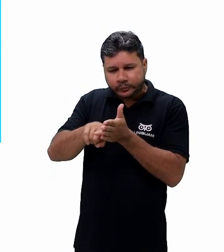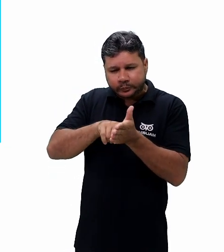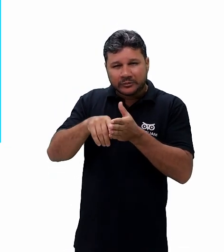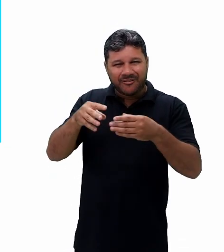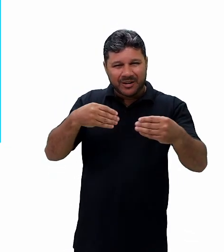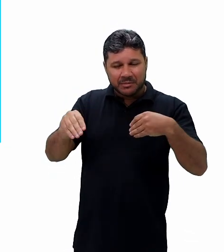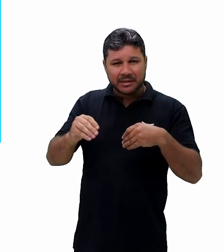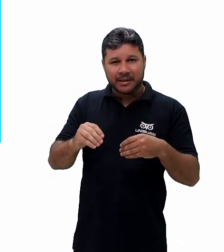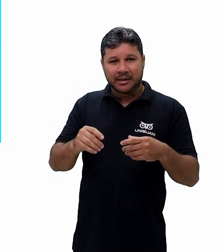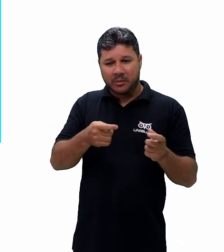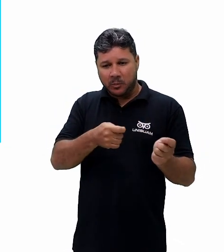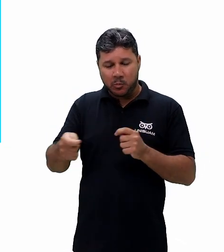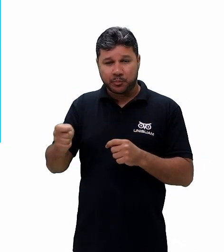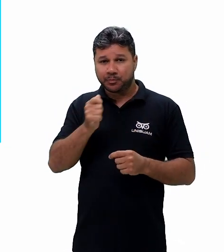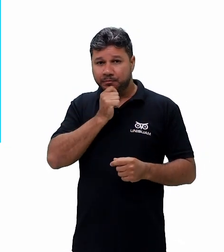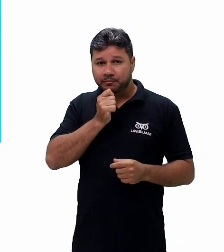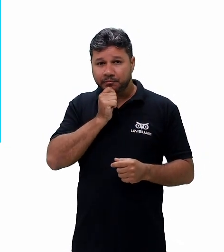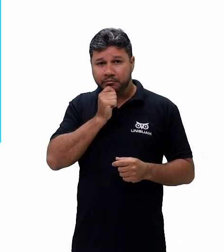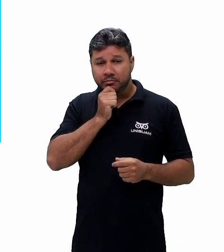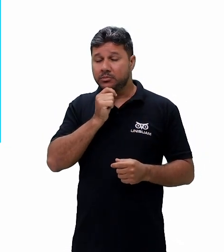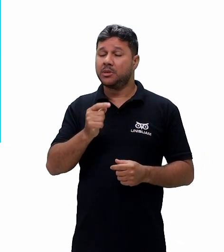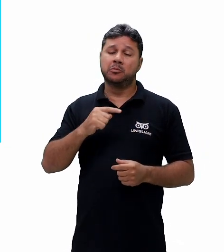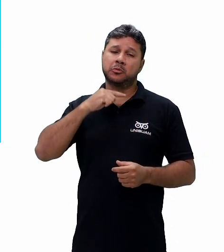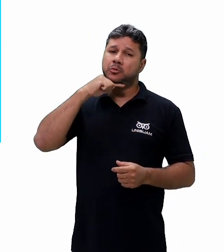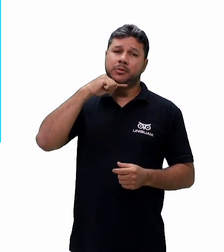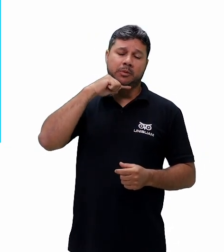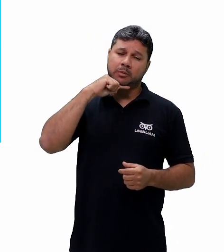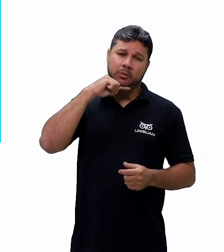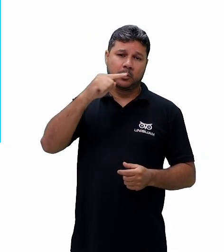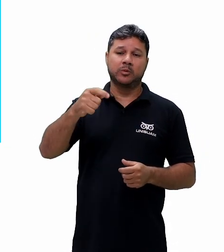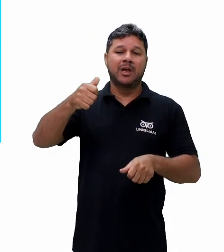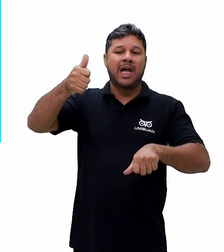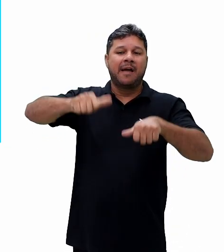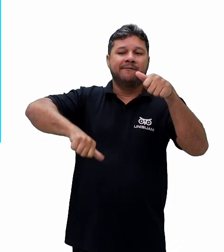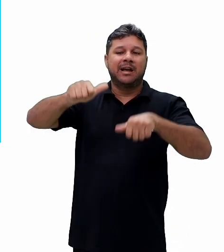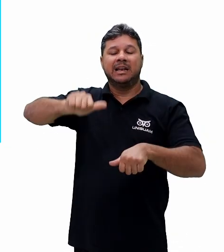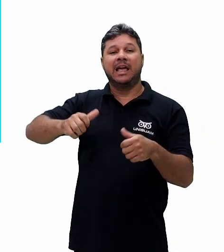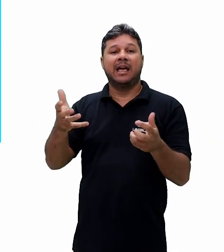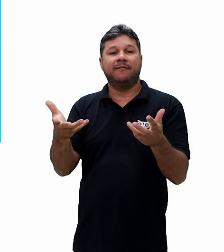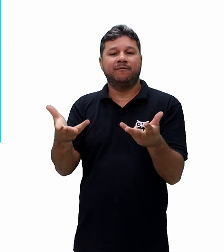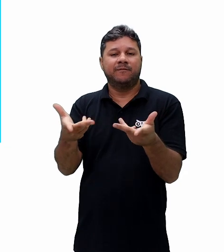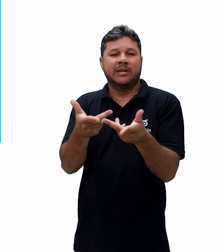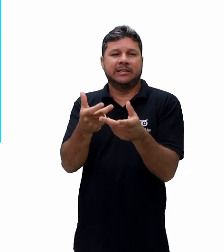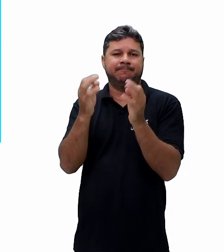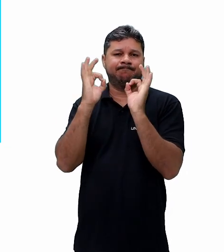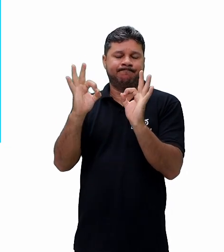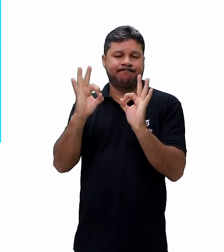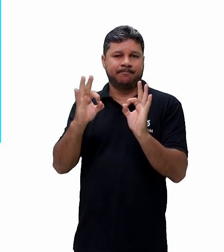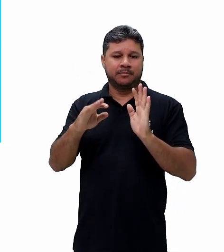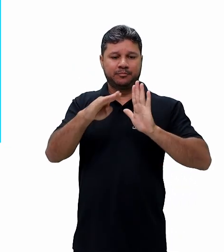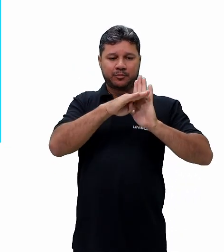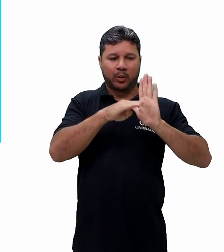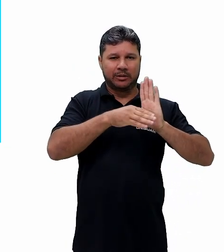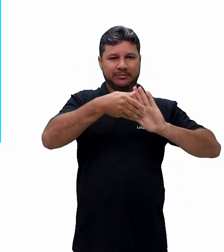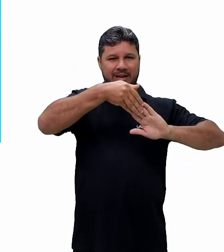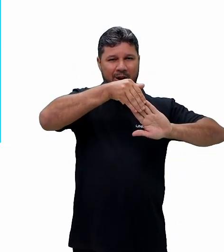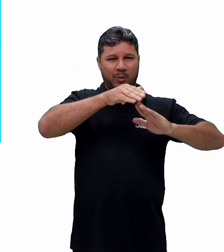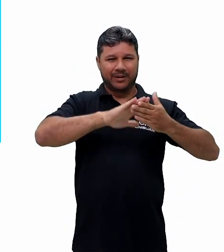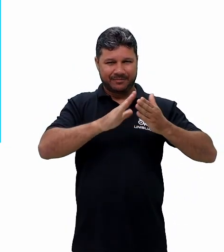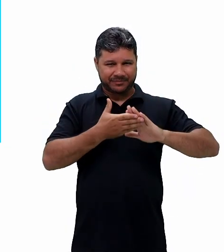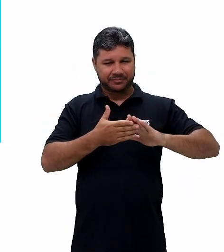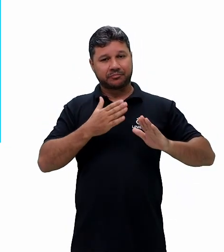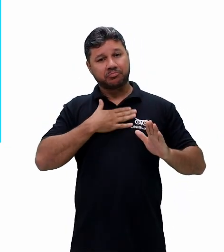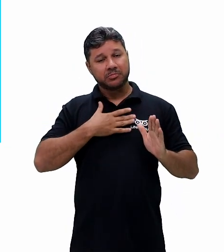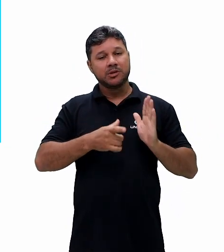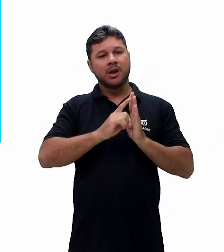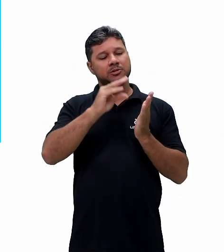Se eu não meço a flexibilidade do meu aluno de forma regular, eu não consigo avaliar a eficiência do